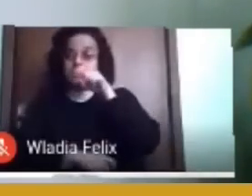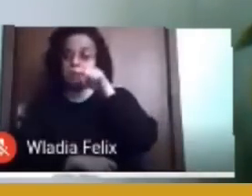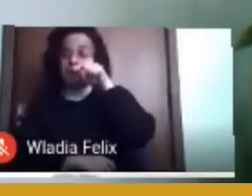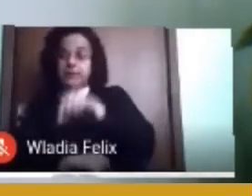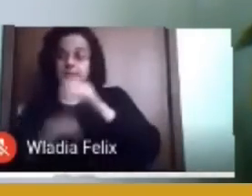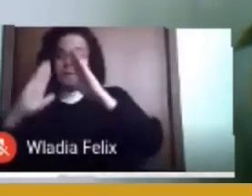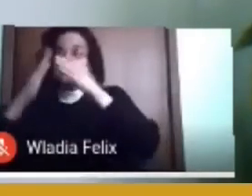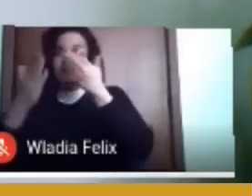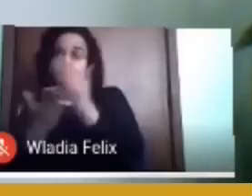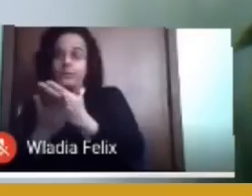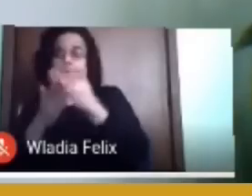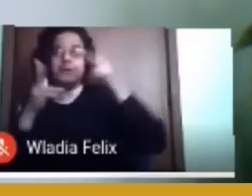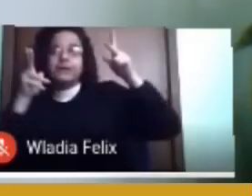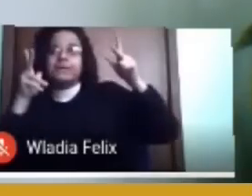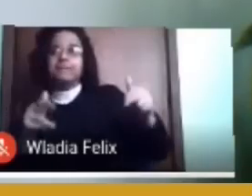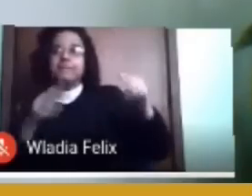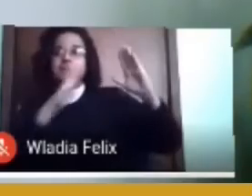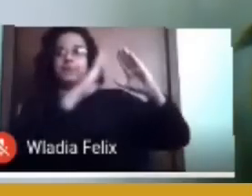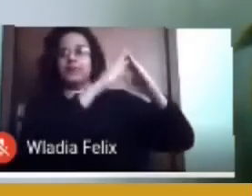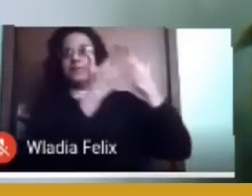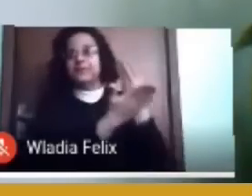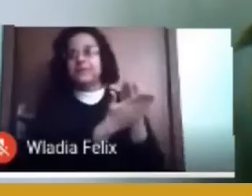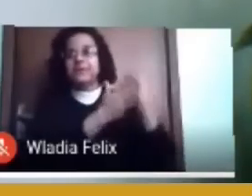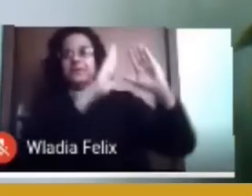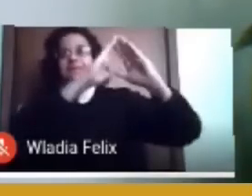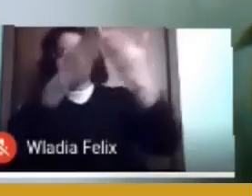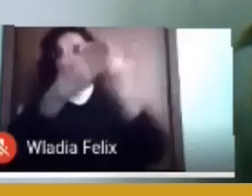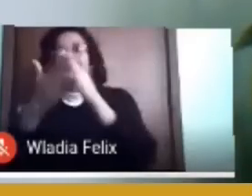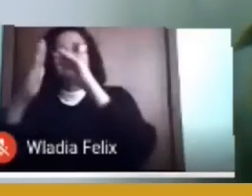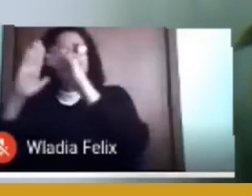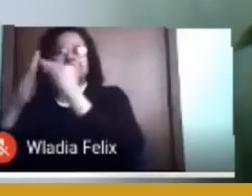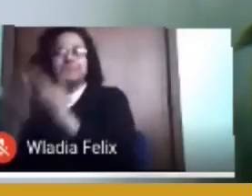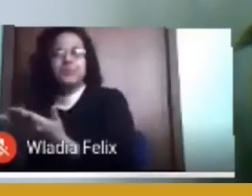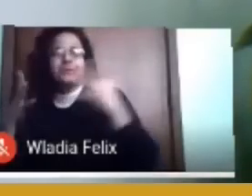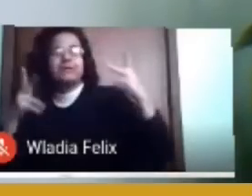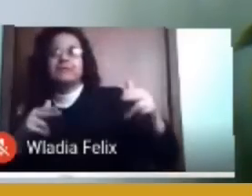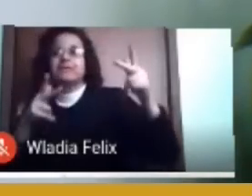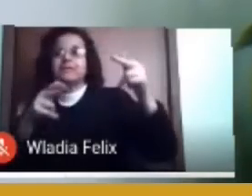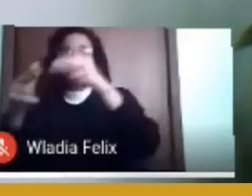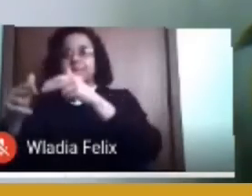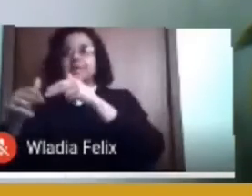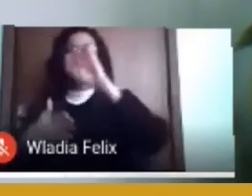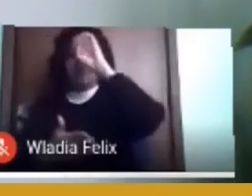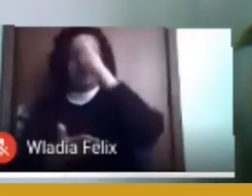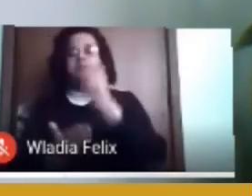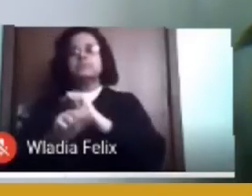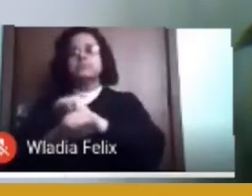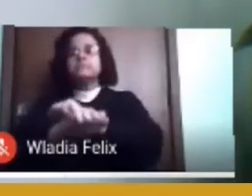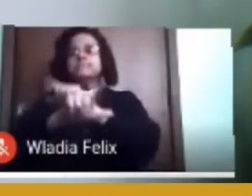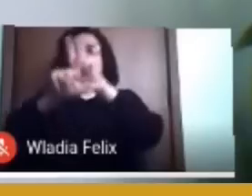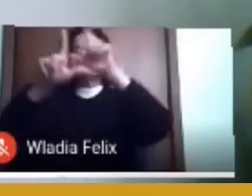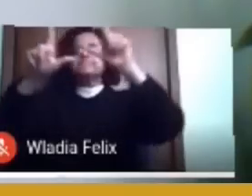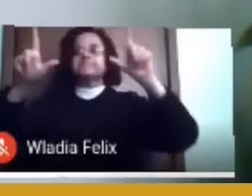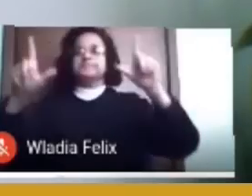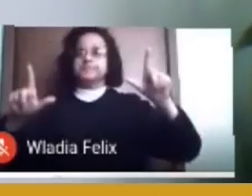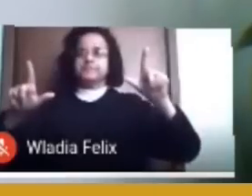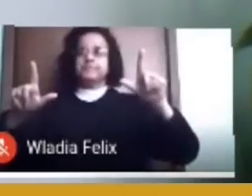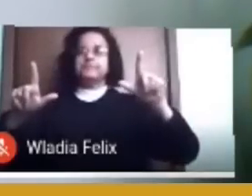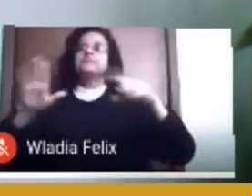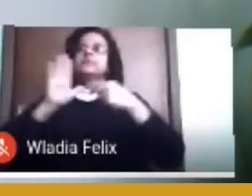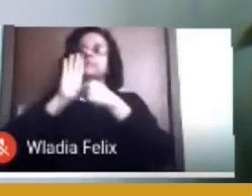limpeza, todos educamos. E nessa pegada dessa sua fala de aqui não toleramos violência sexual, e que se eu bater aqui